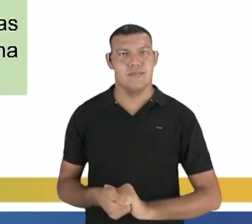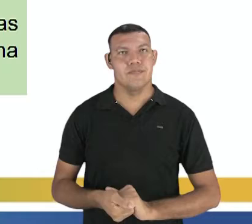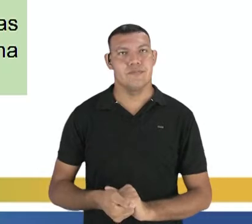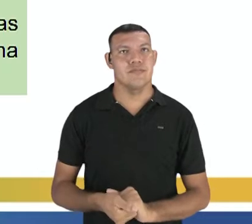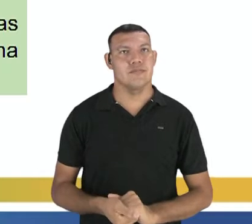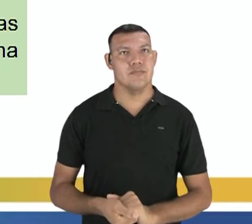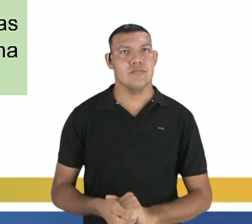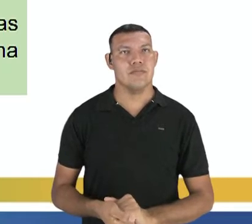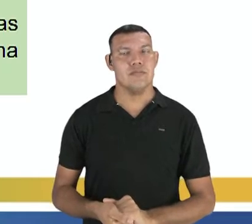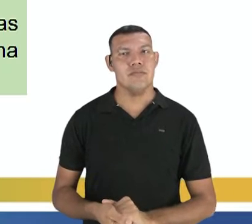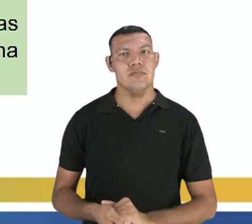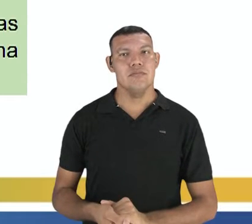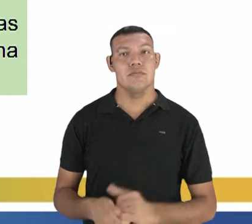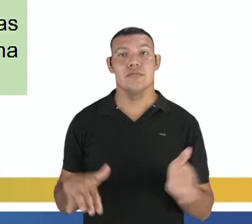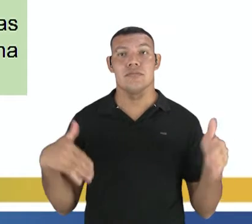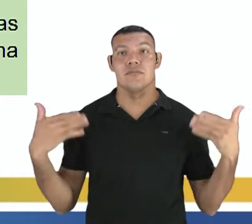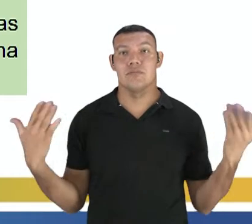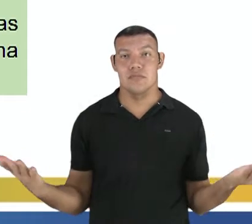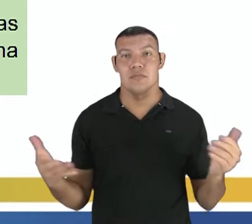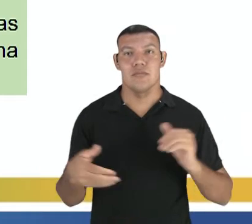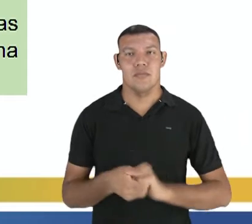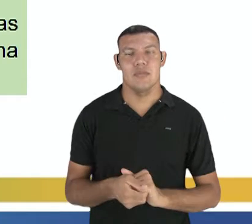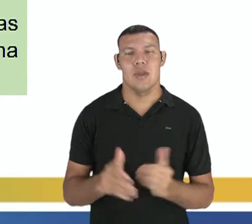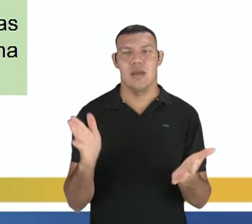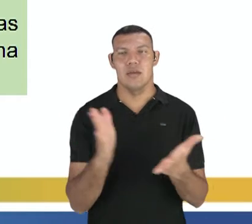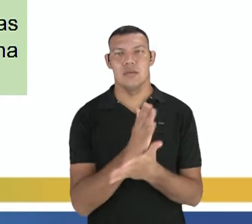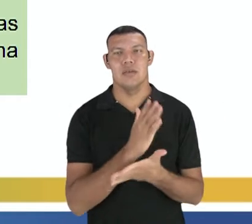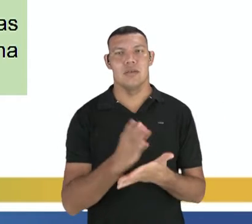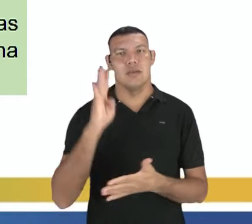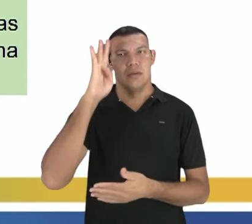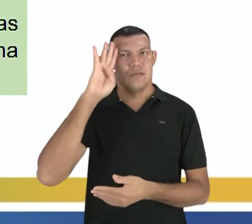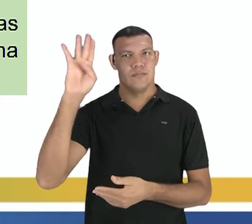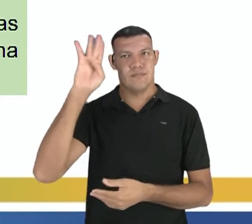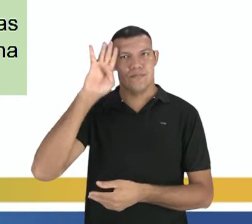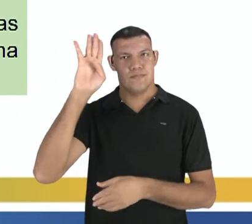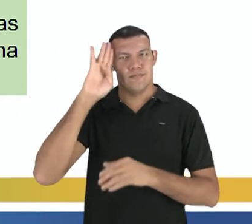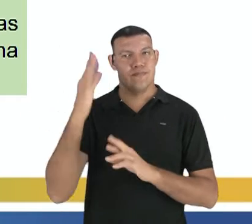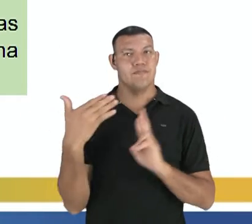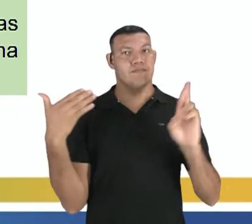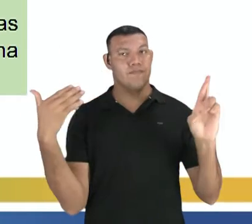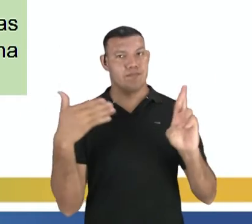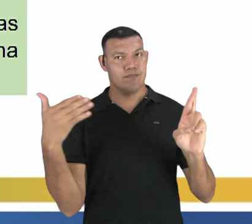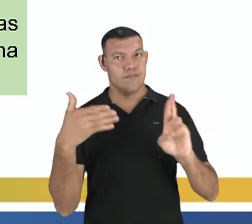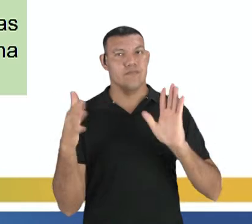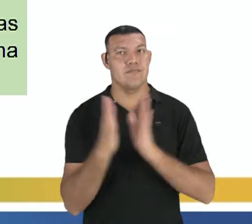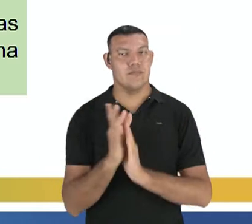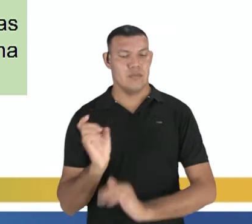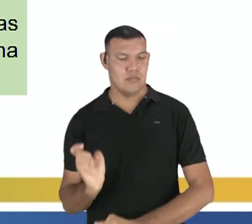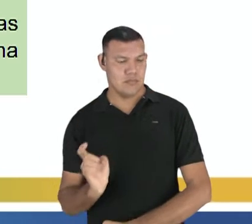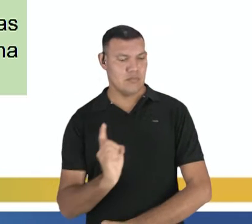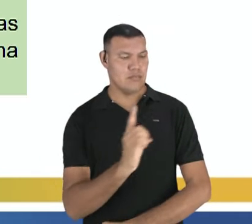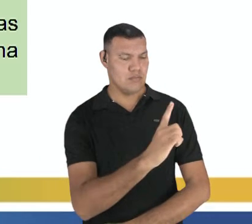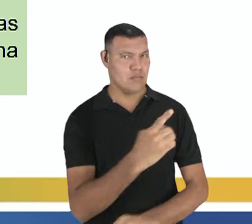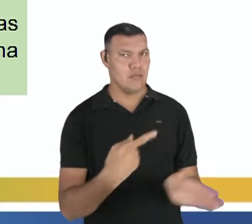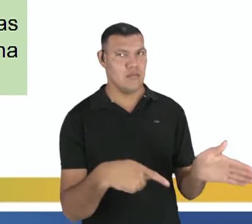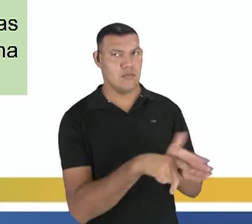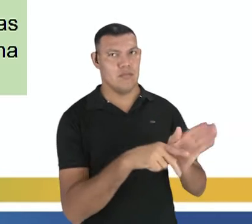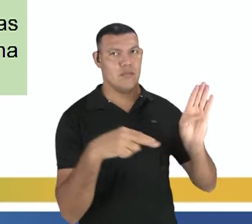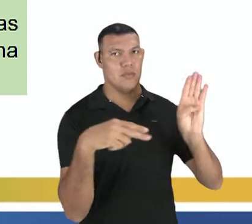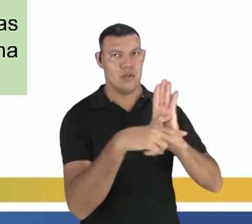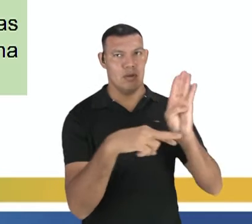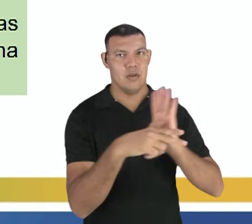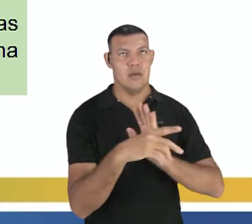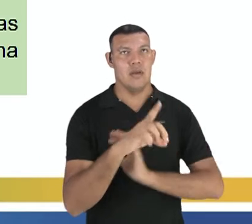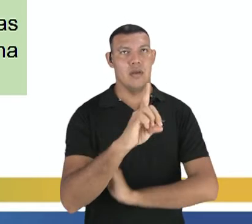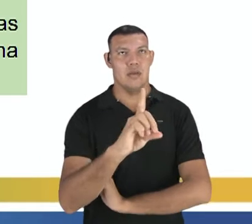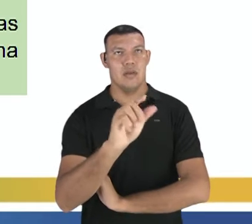antigos. Aí nós temos algumas teorias que são relacionadas com a evolução biológica. Nós